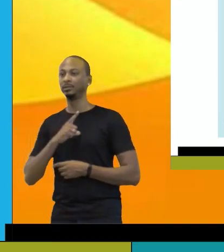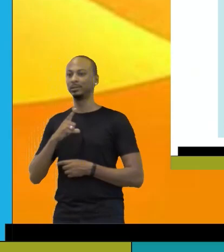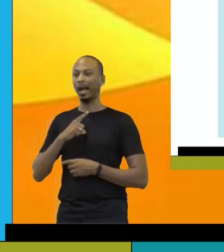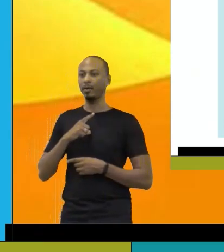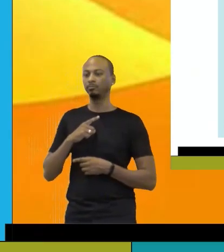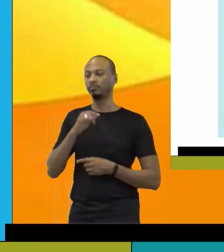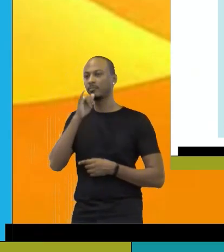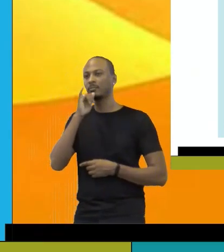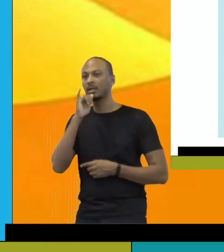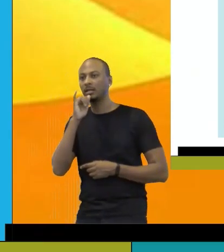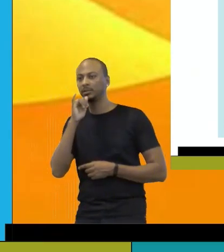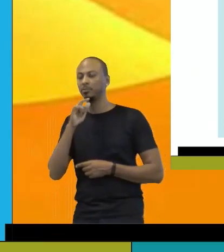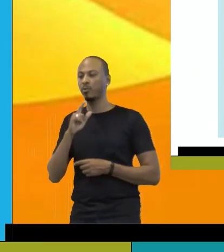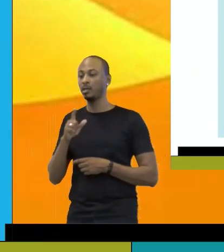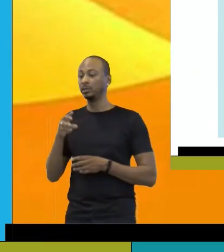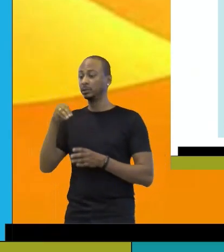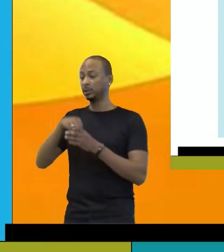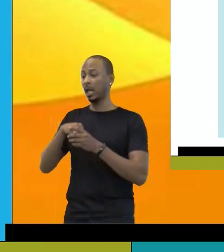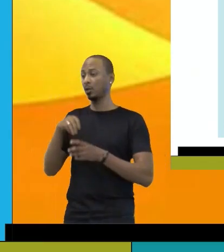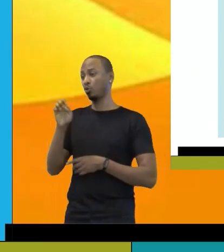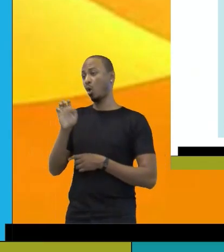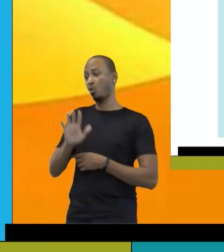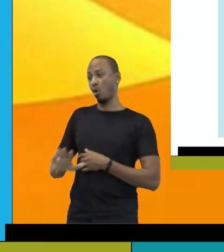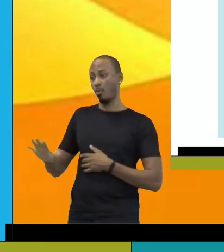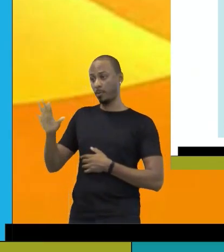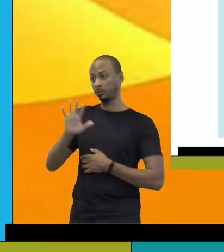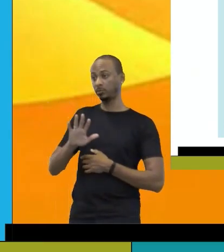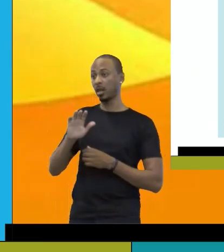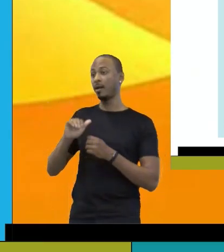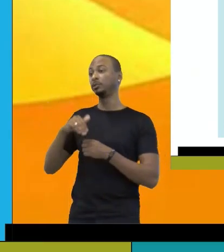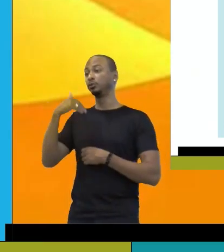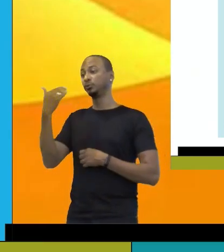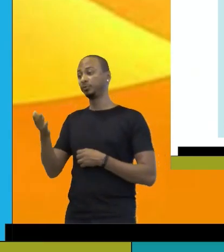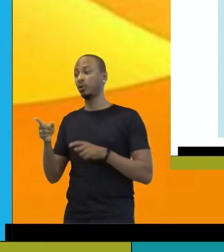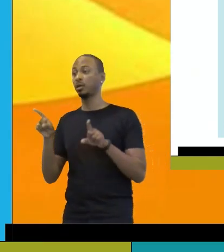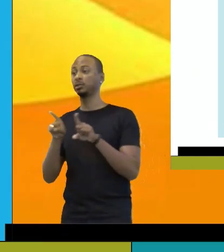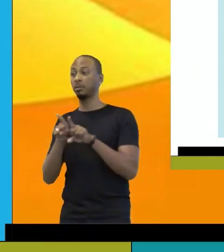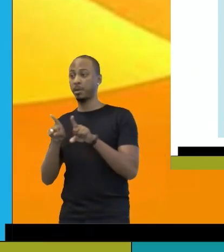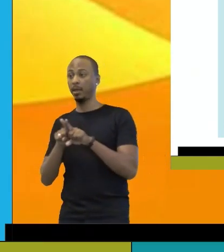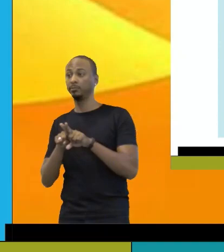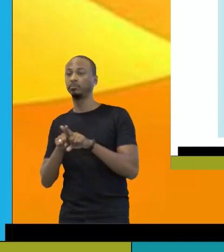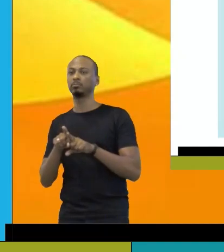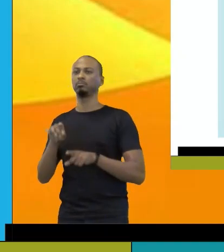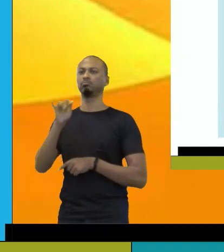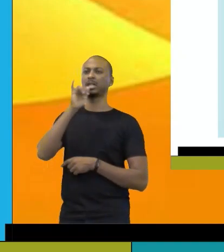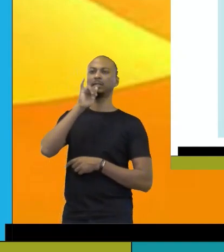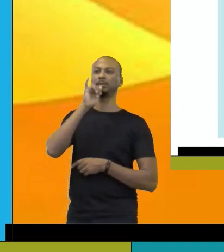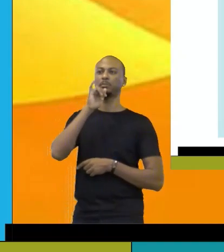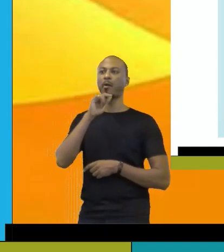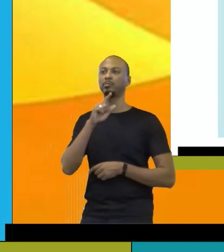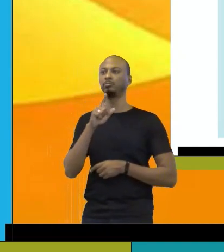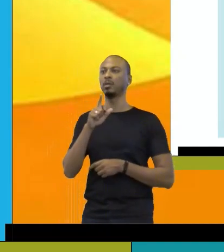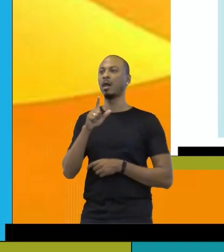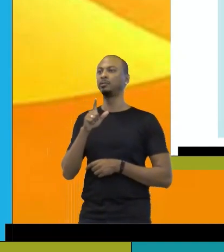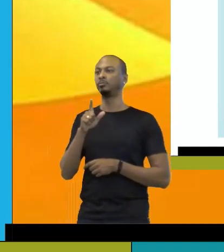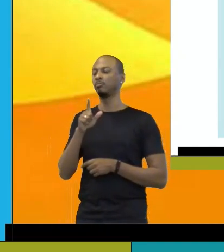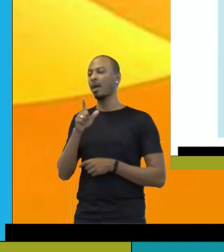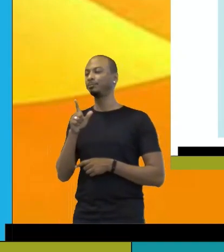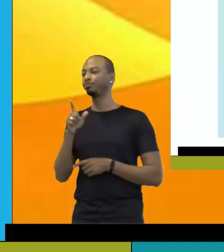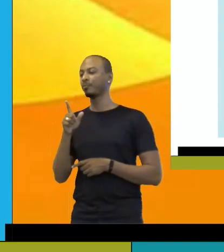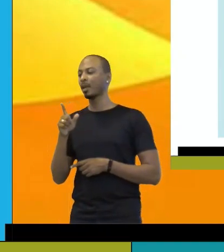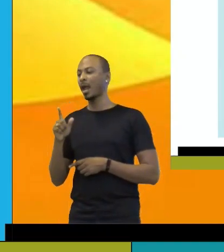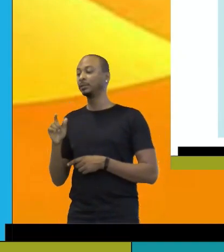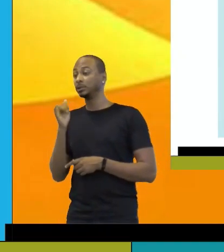da Europa e fora da Europa. Por quê? Porque Itália e Alemanha não conseguiam